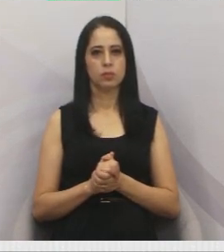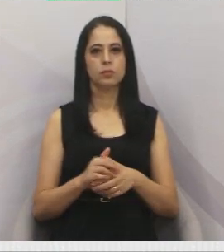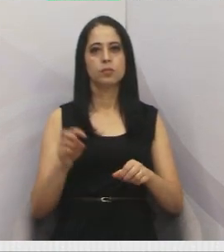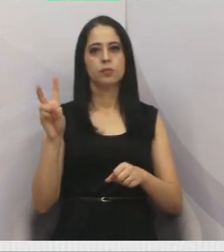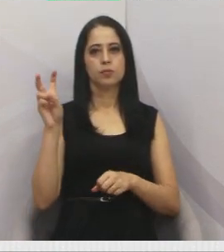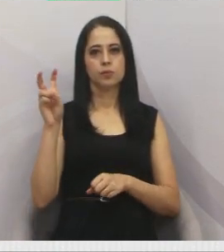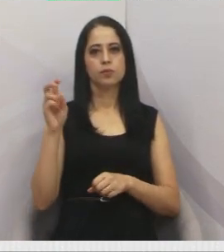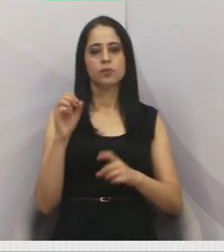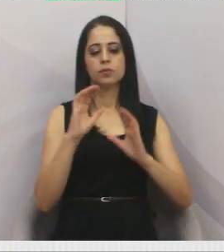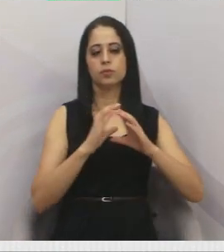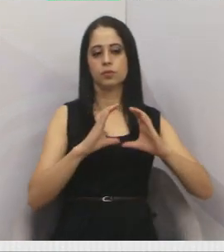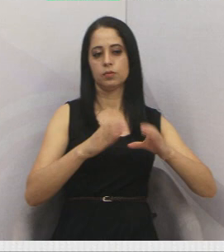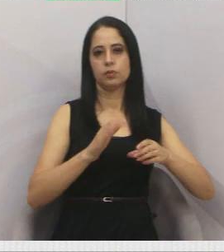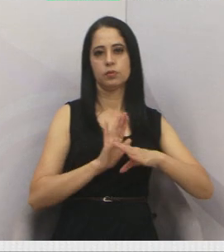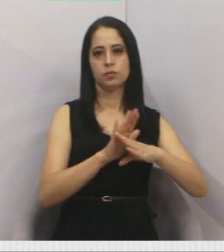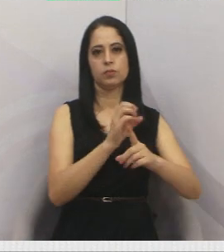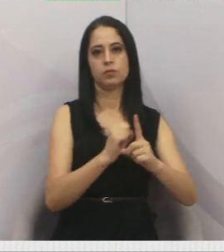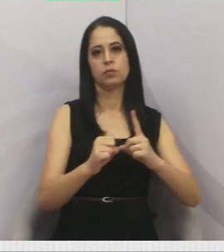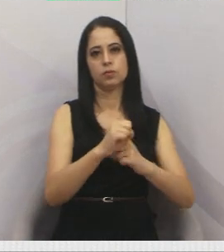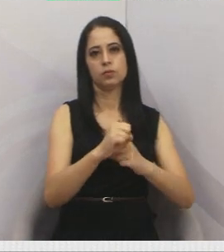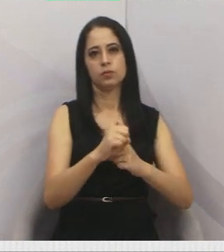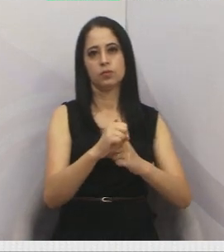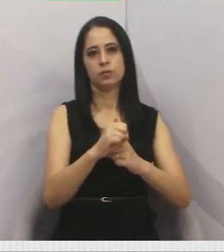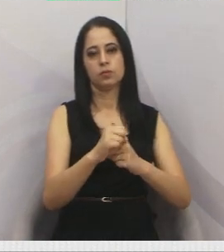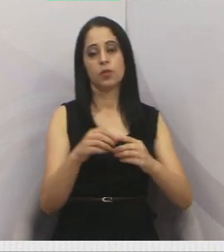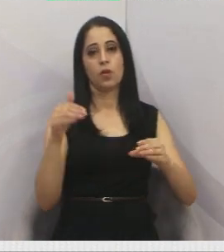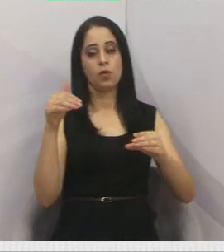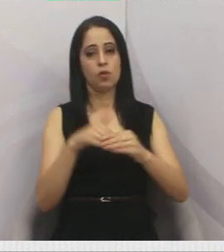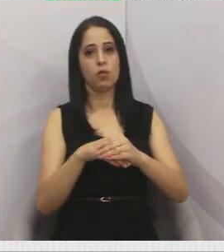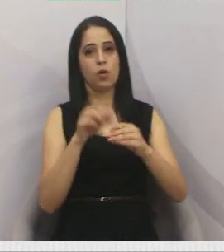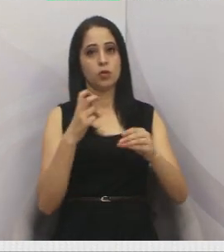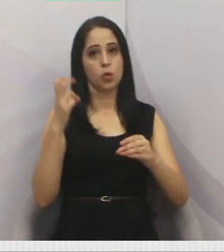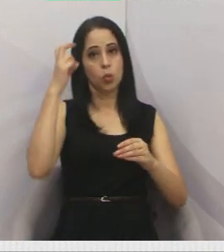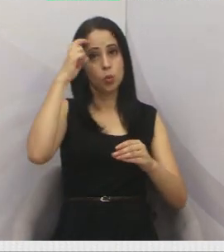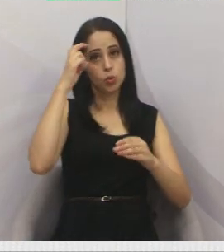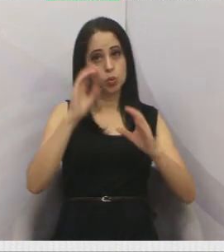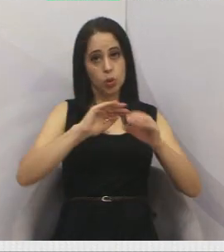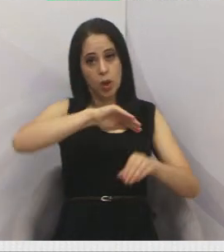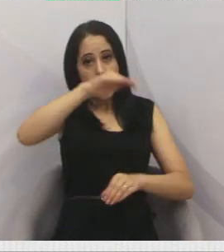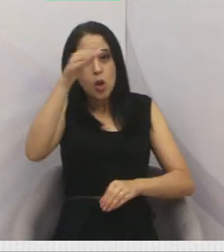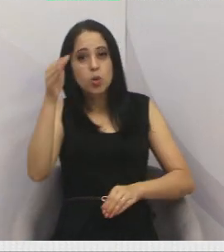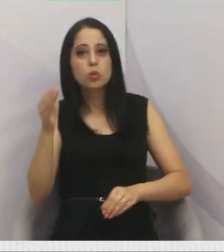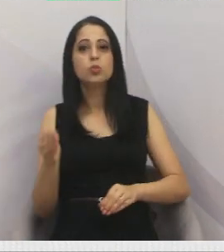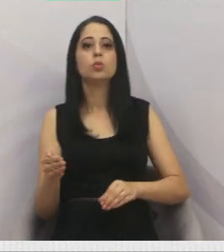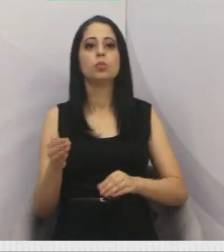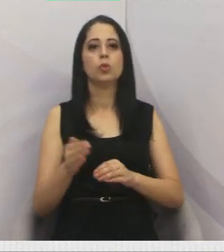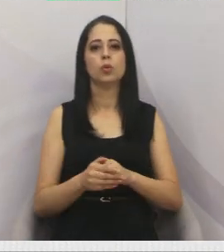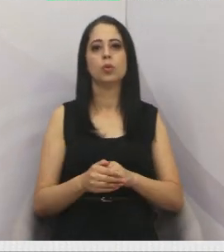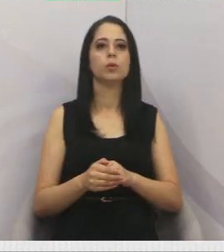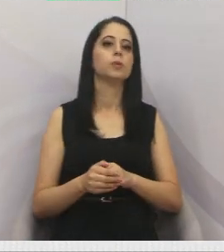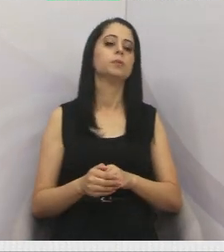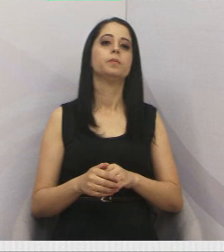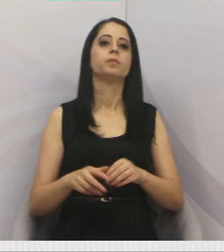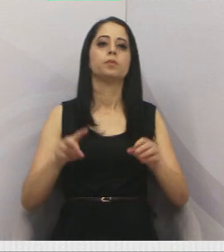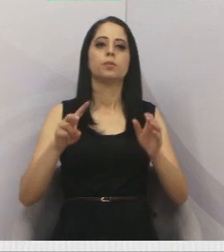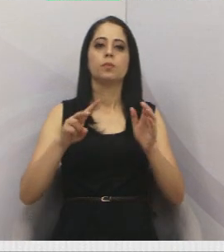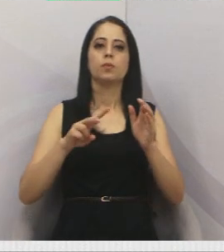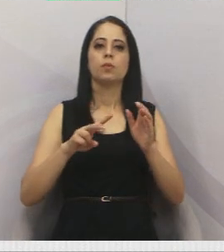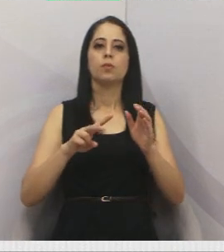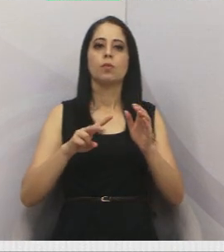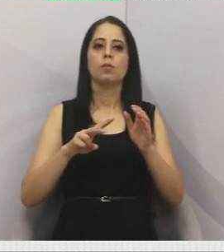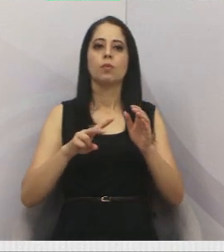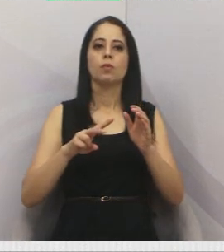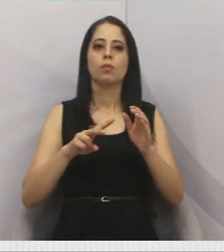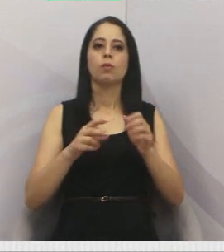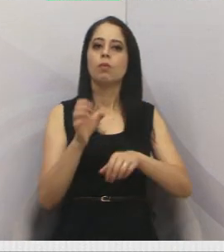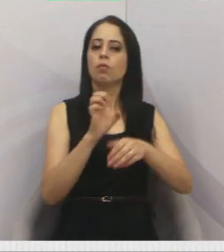Segmento Movimentos Populares, um voto para Cultura no Morro. Segmento Entidades de Classe Sindical, voto em branco. Segmento Empresas e